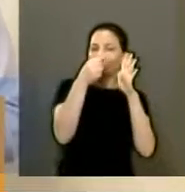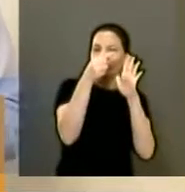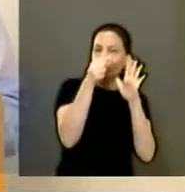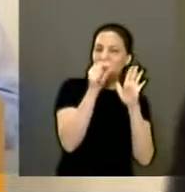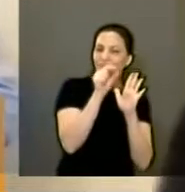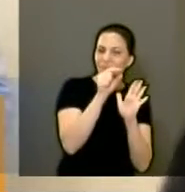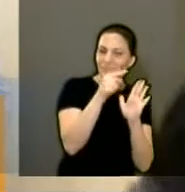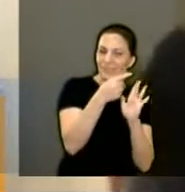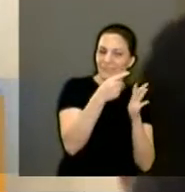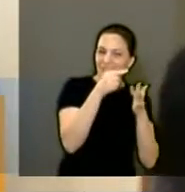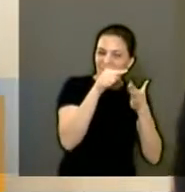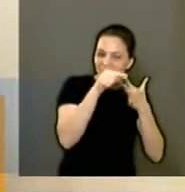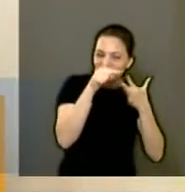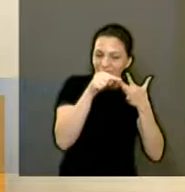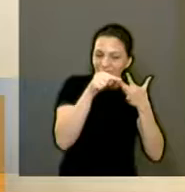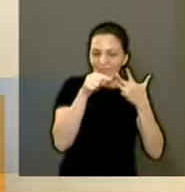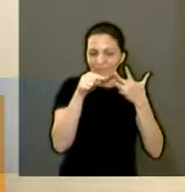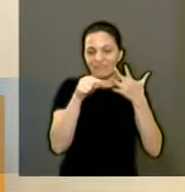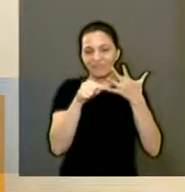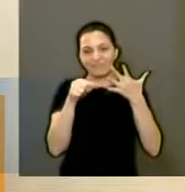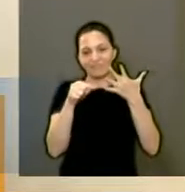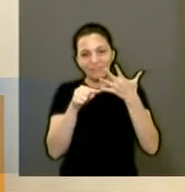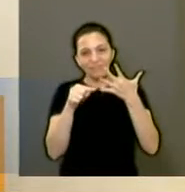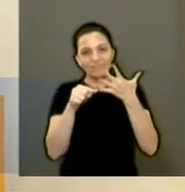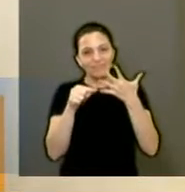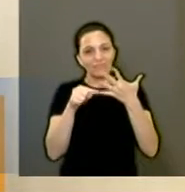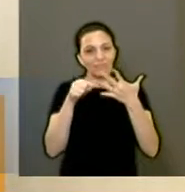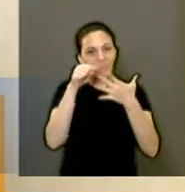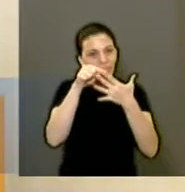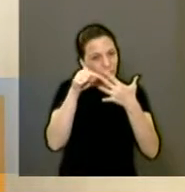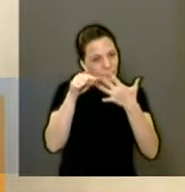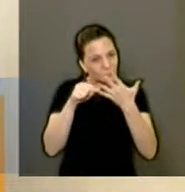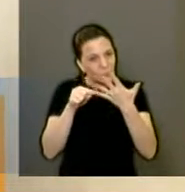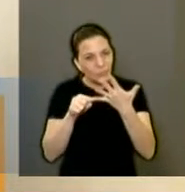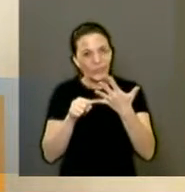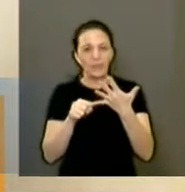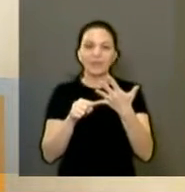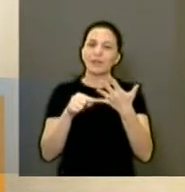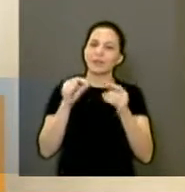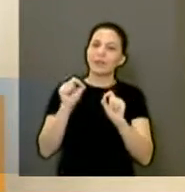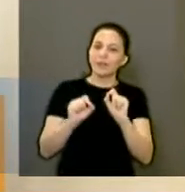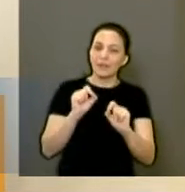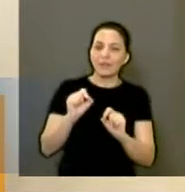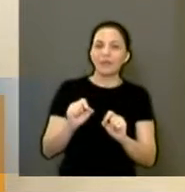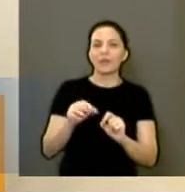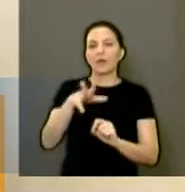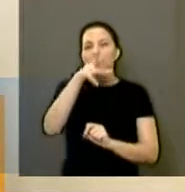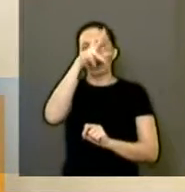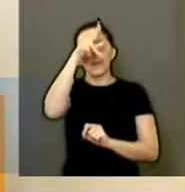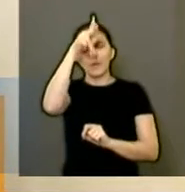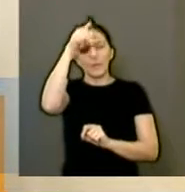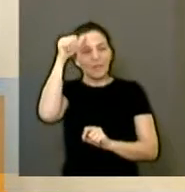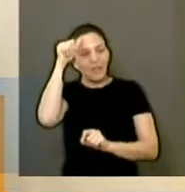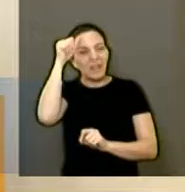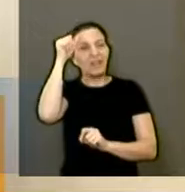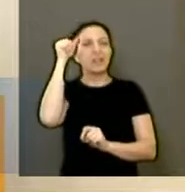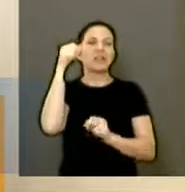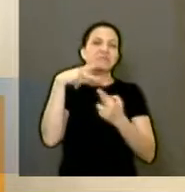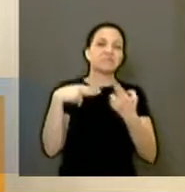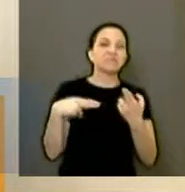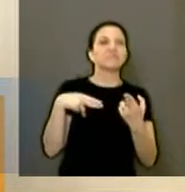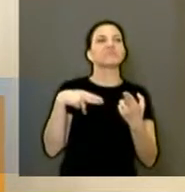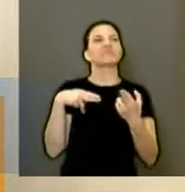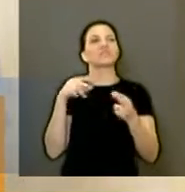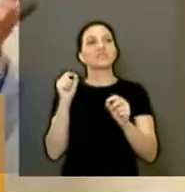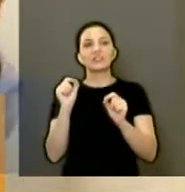e várias obras que o prefeito o executivo fizeram e de grande importância para a cidade realmente